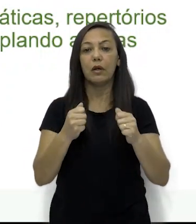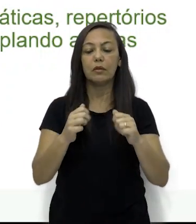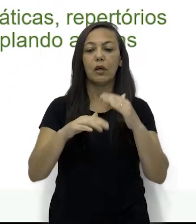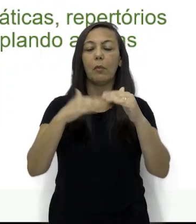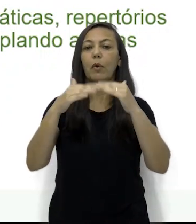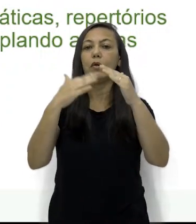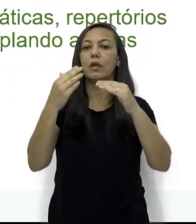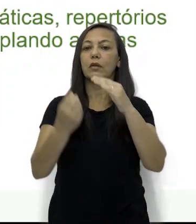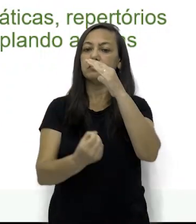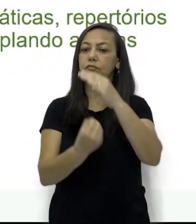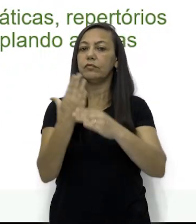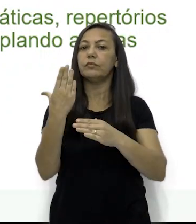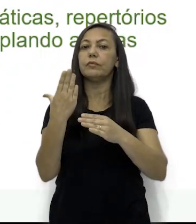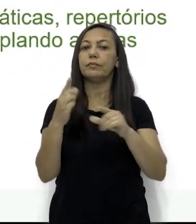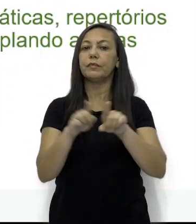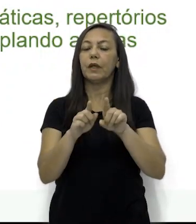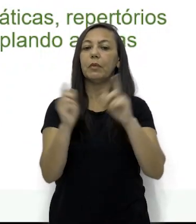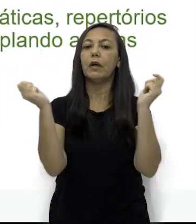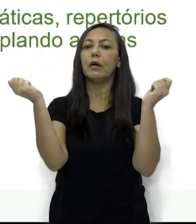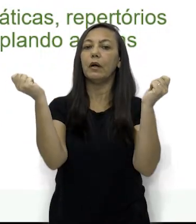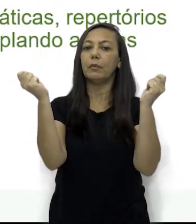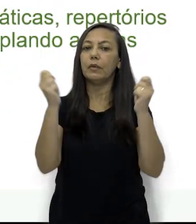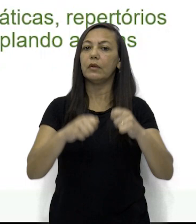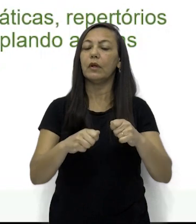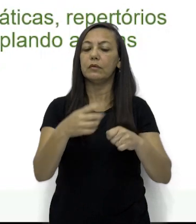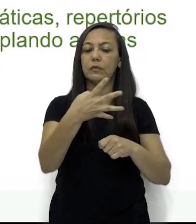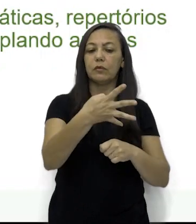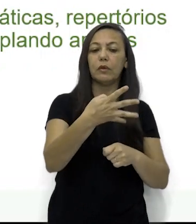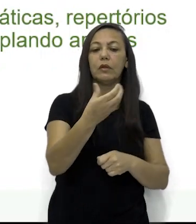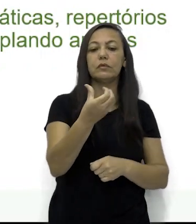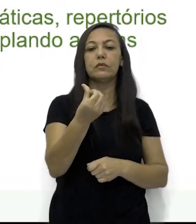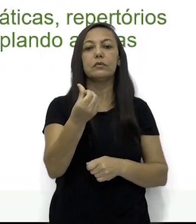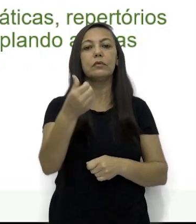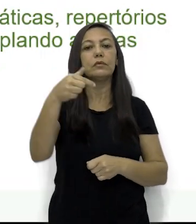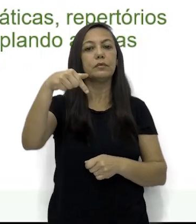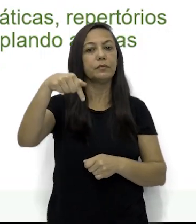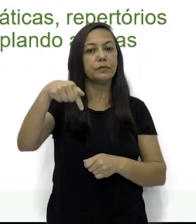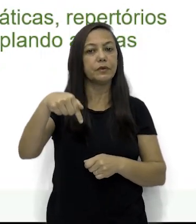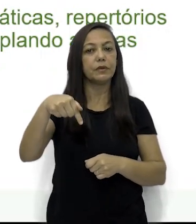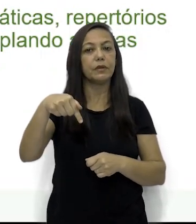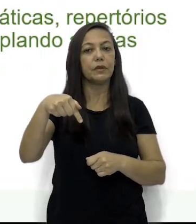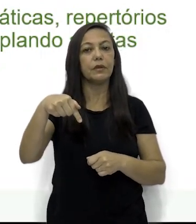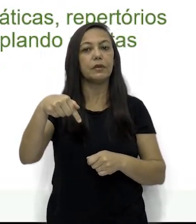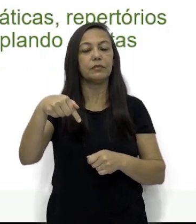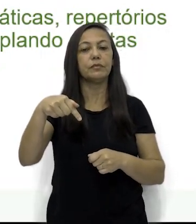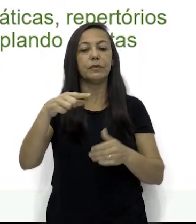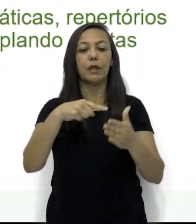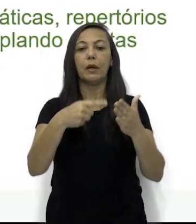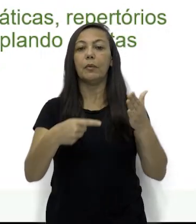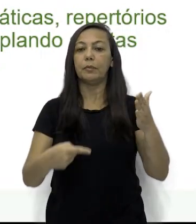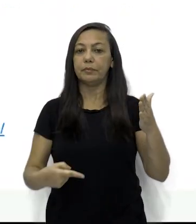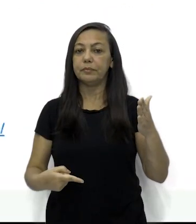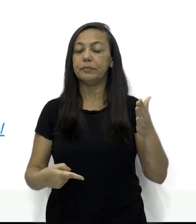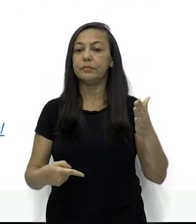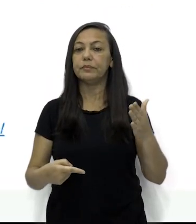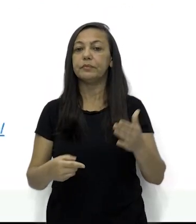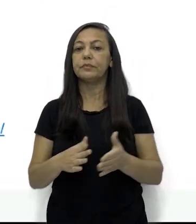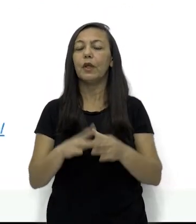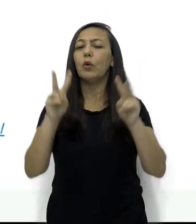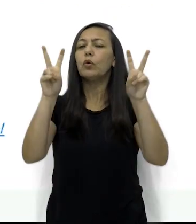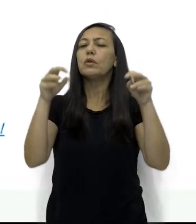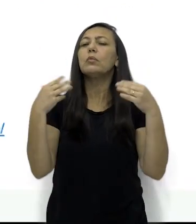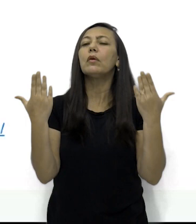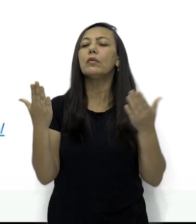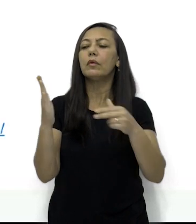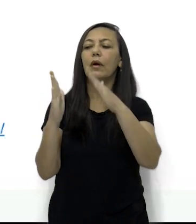linguagem e processos de criação, e as habilidades foram a 4, 6 e 7 do nosso currículo.